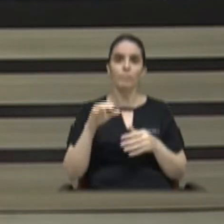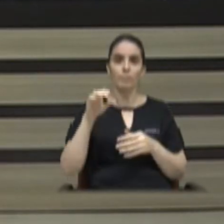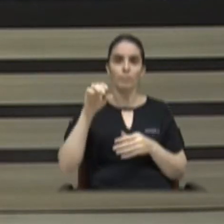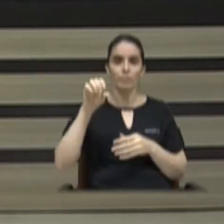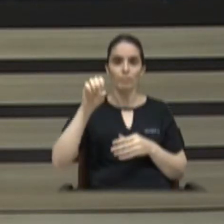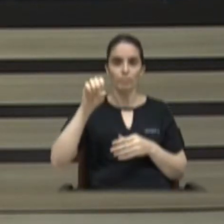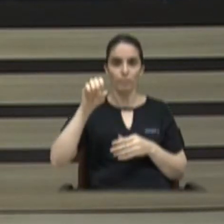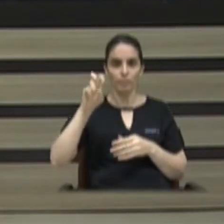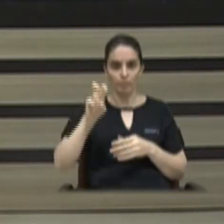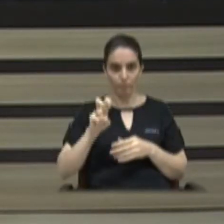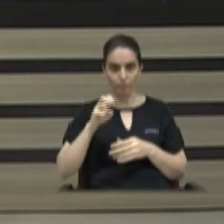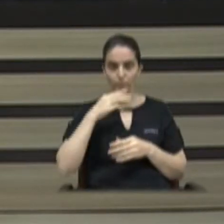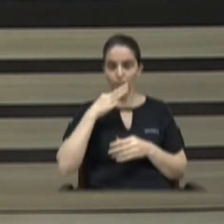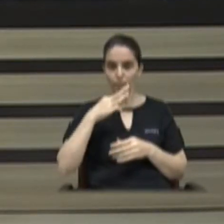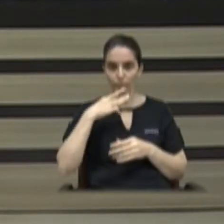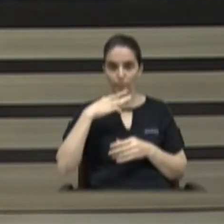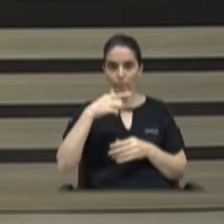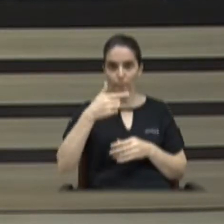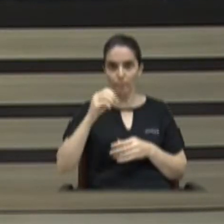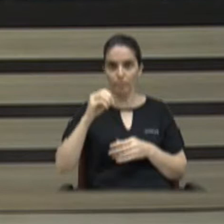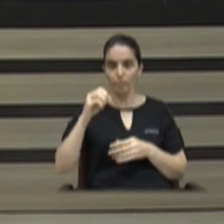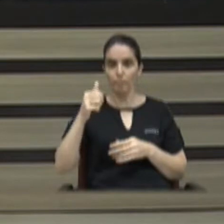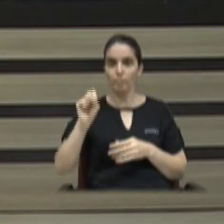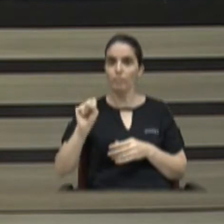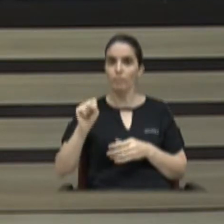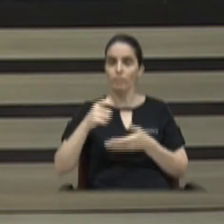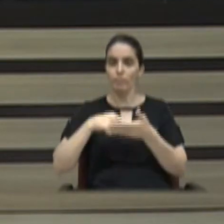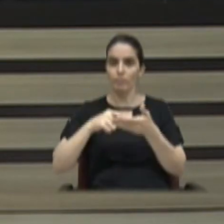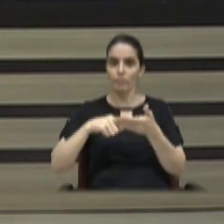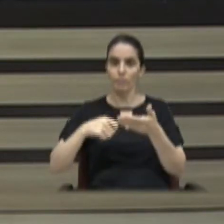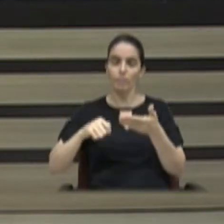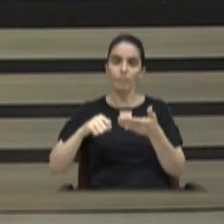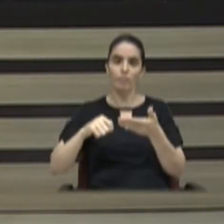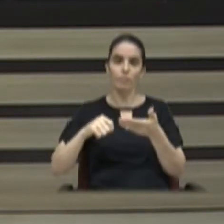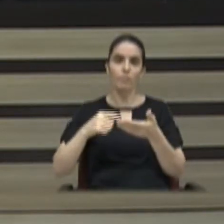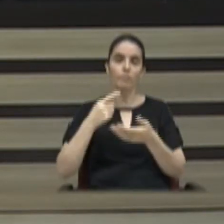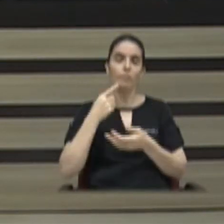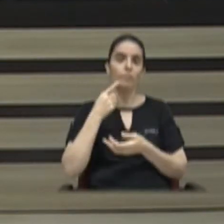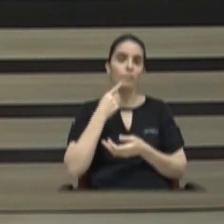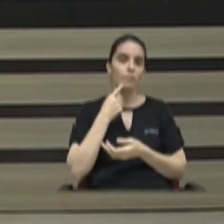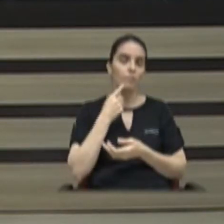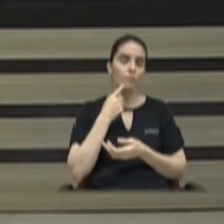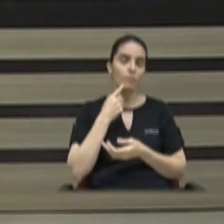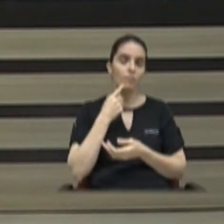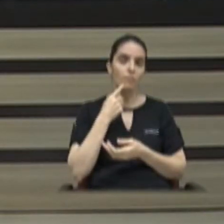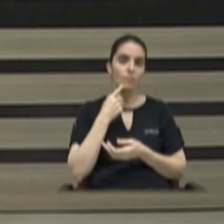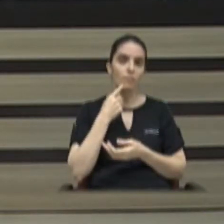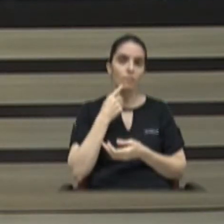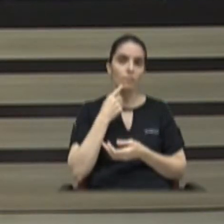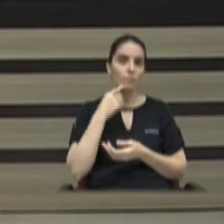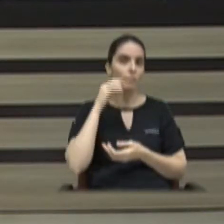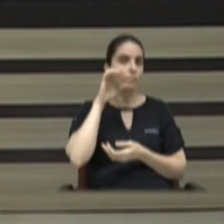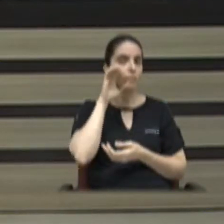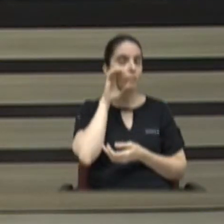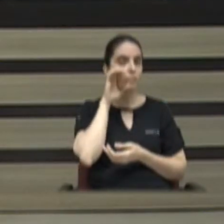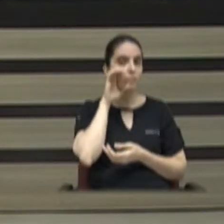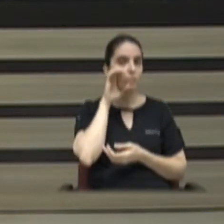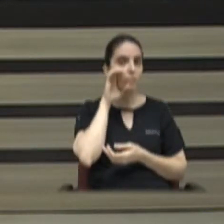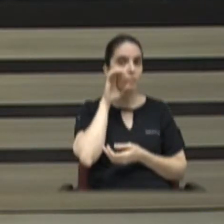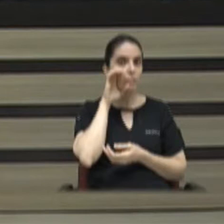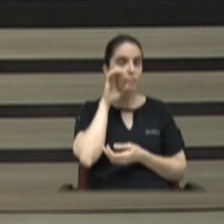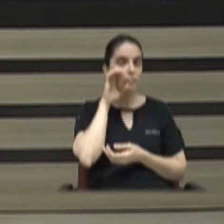ao 5 de março de 2018, segue assinado pelo vereador Cleiton Aparecido Silva, Constância Berbit